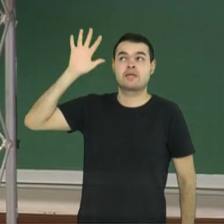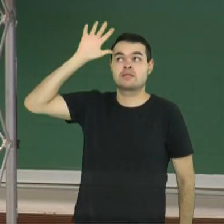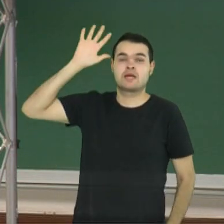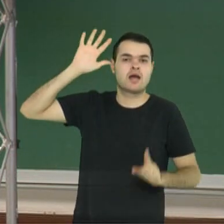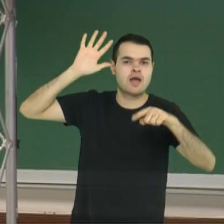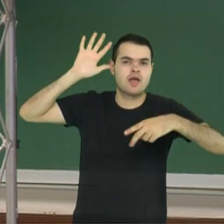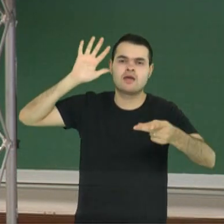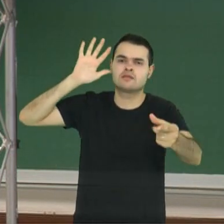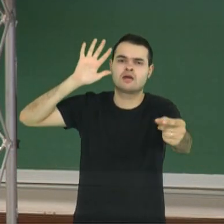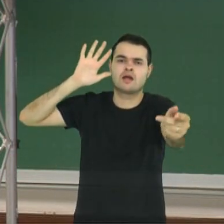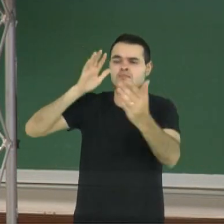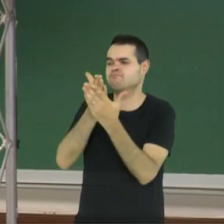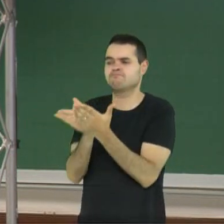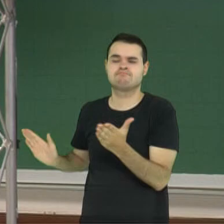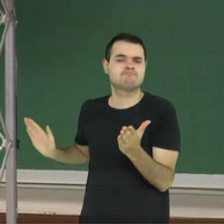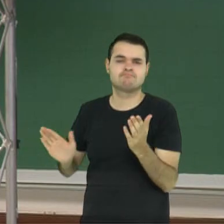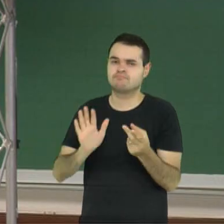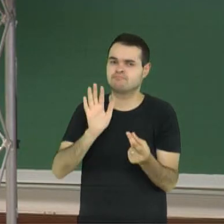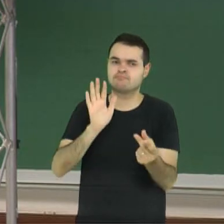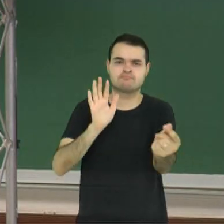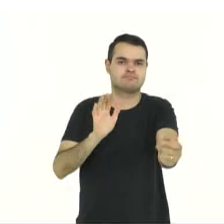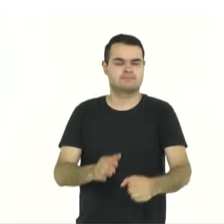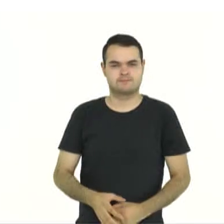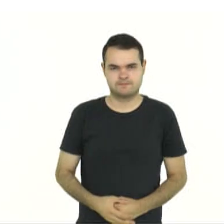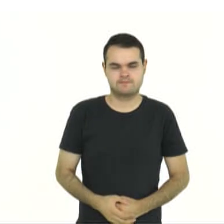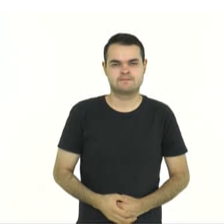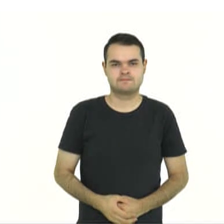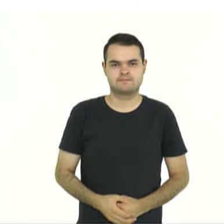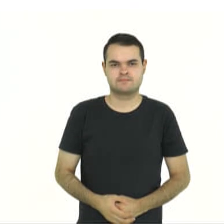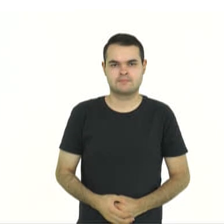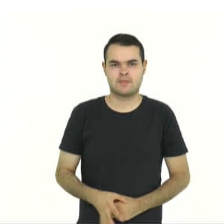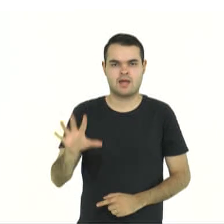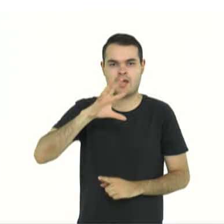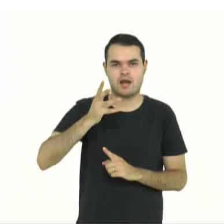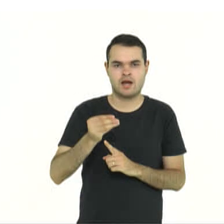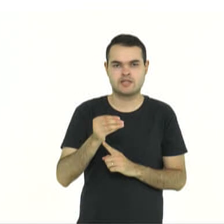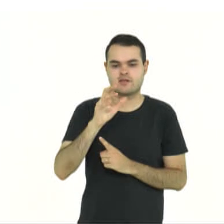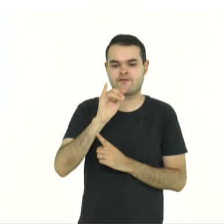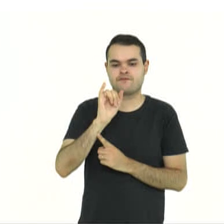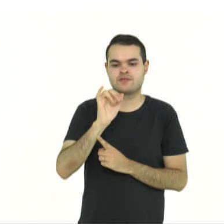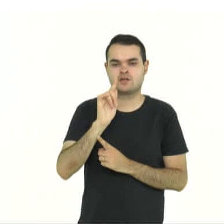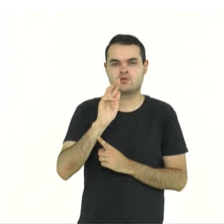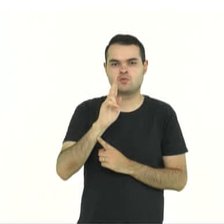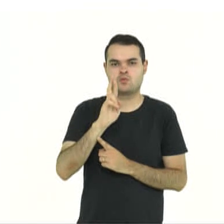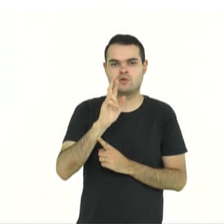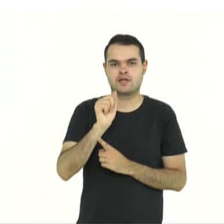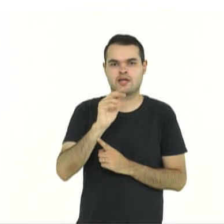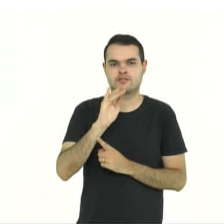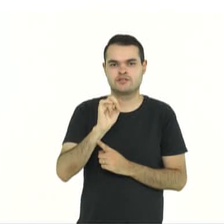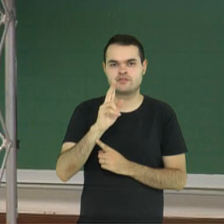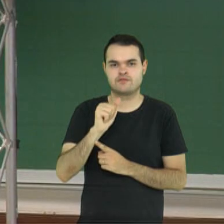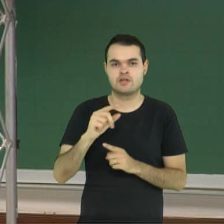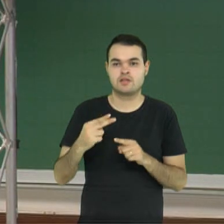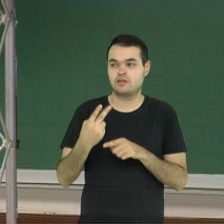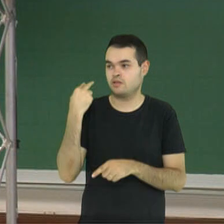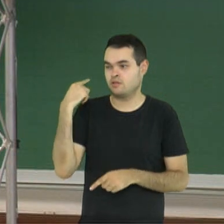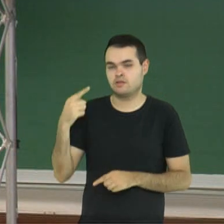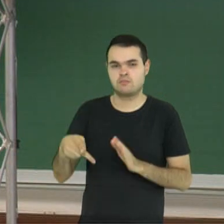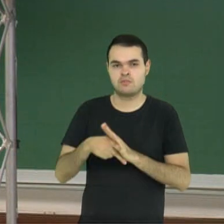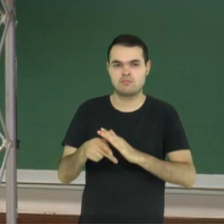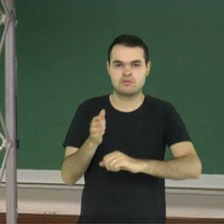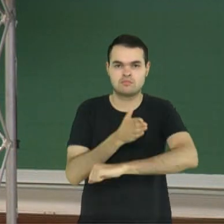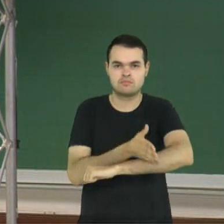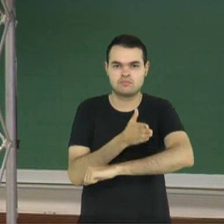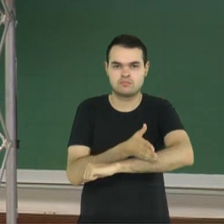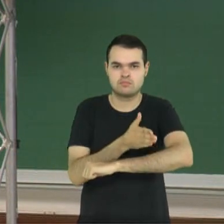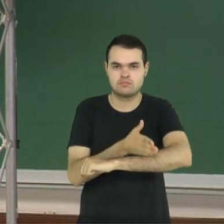Não importa qual seja o objeto que eu utilize. Arte figurativa. Por que figurativa? Você lembra que eu falei da Animédia? Quando eu queria ensinar alguém que não